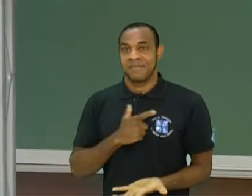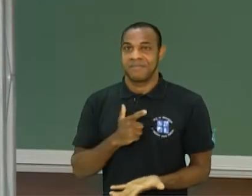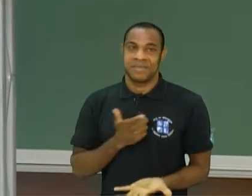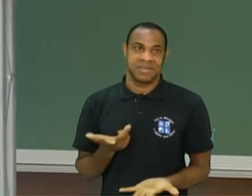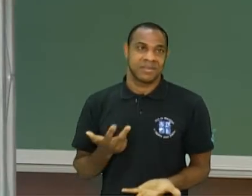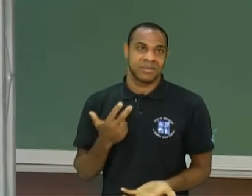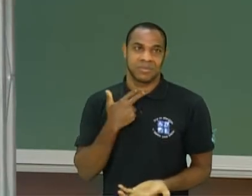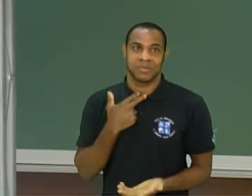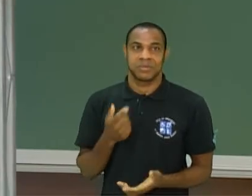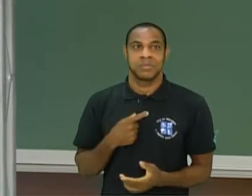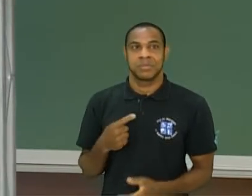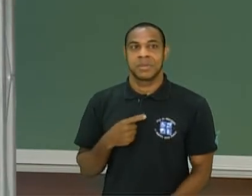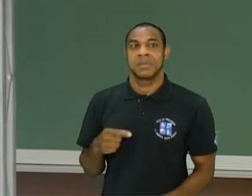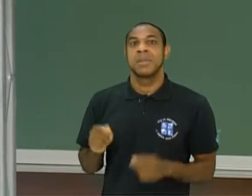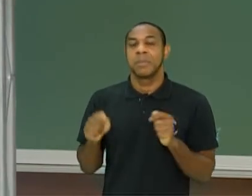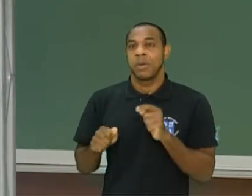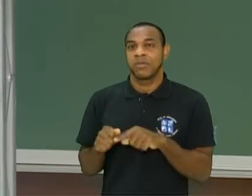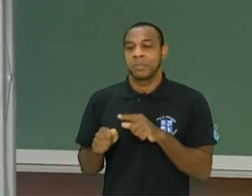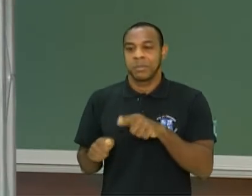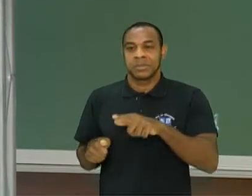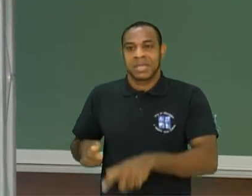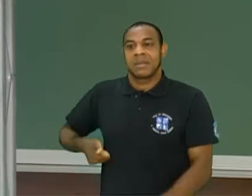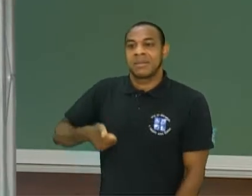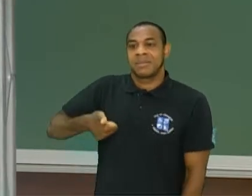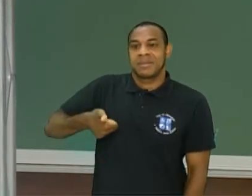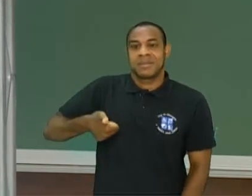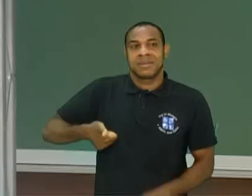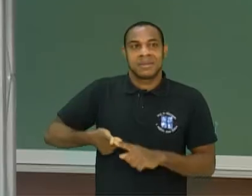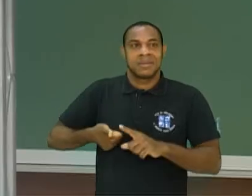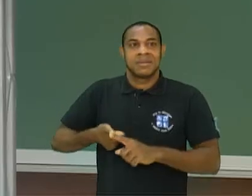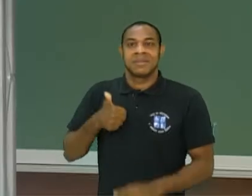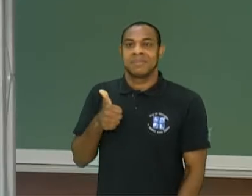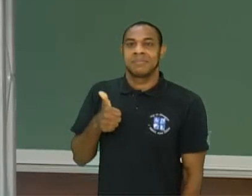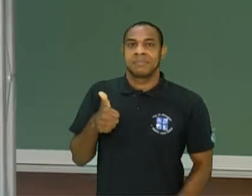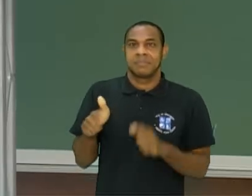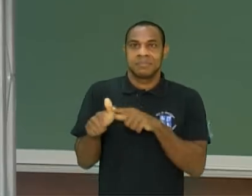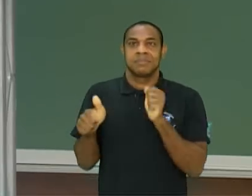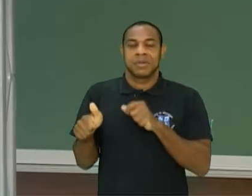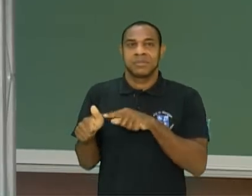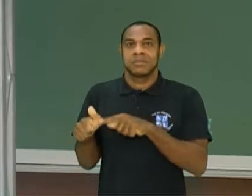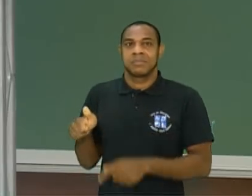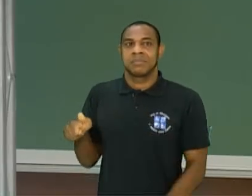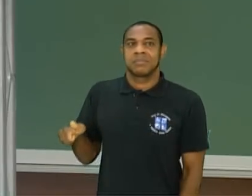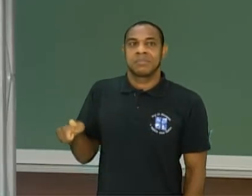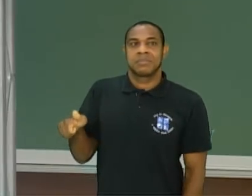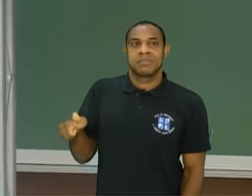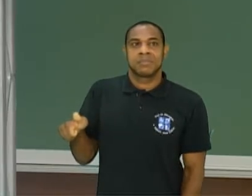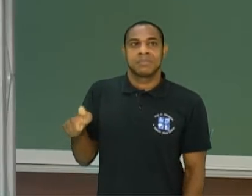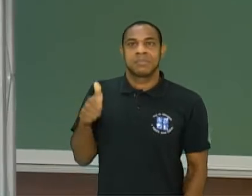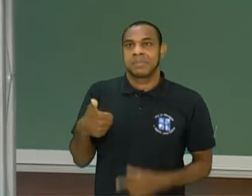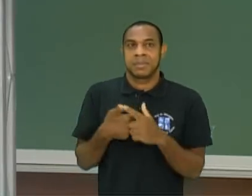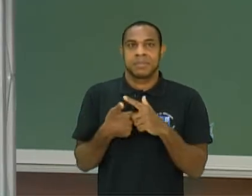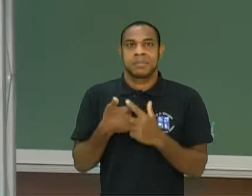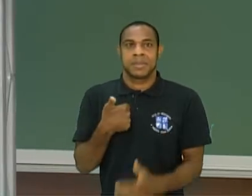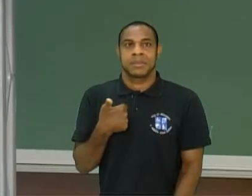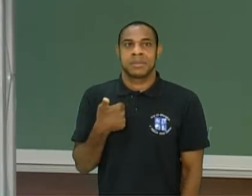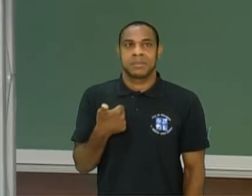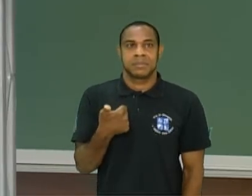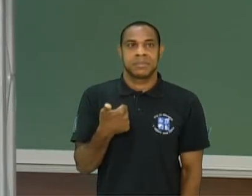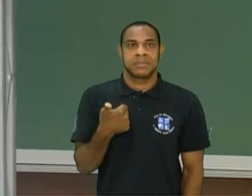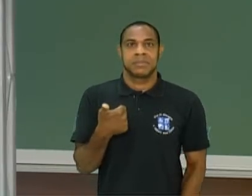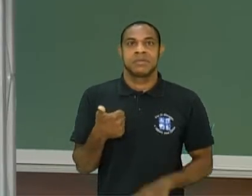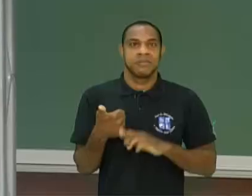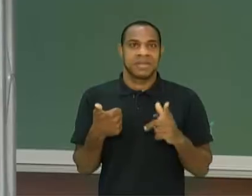pode apontar com o seu polegar, com o dedão que nós conhecemos. Tá? Então, eu uso para apontar esse dedo. Veja